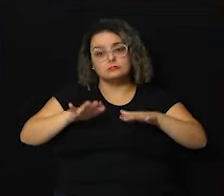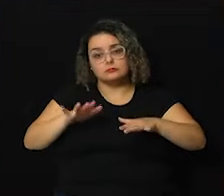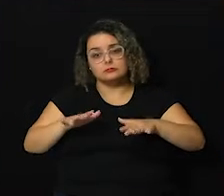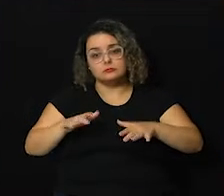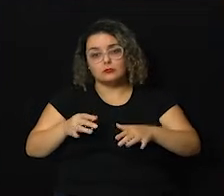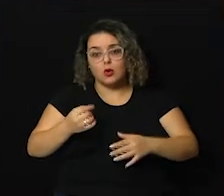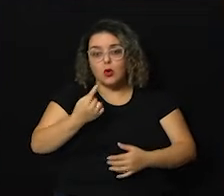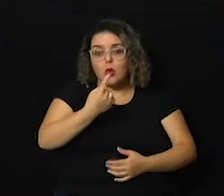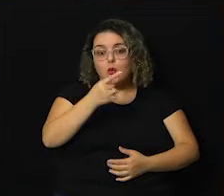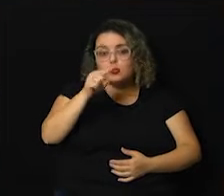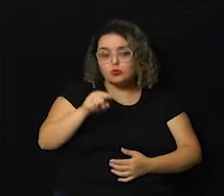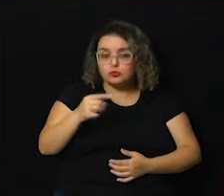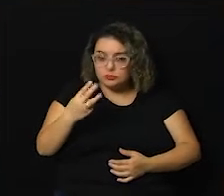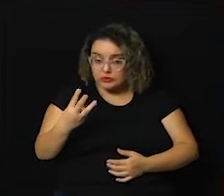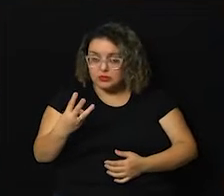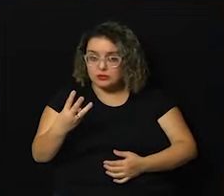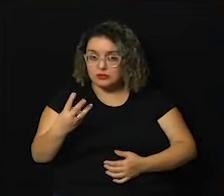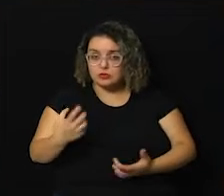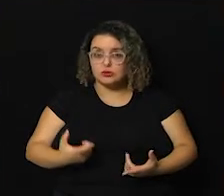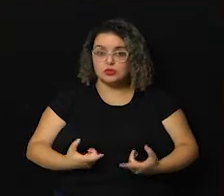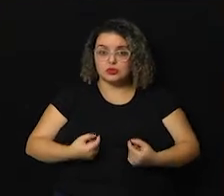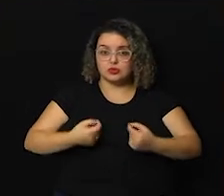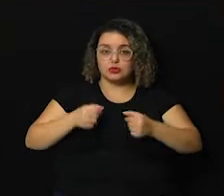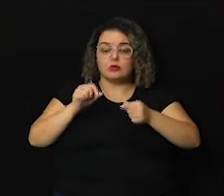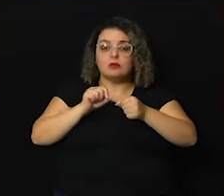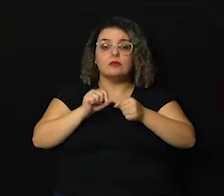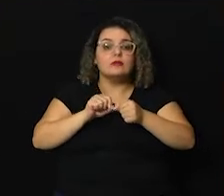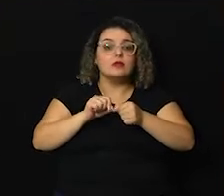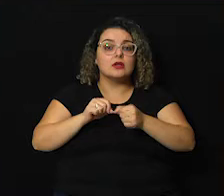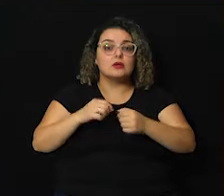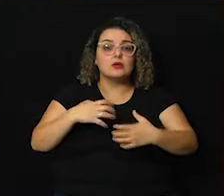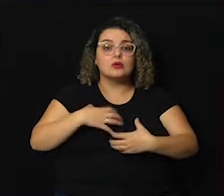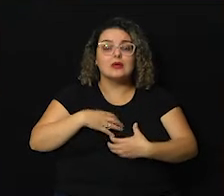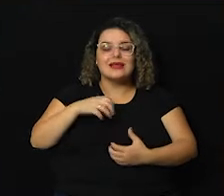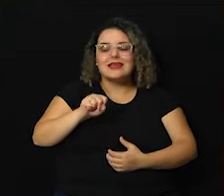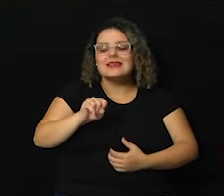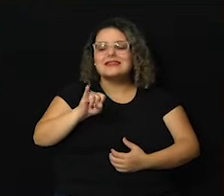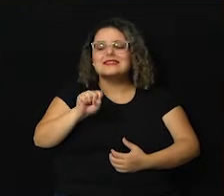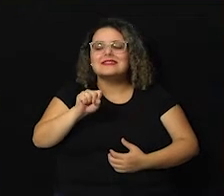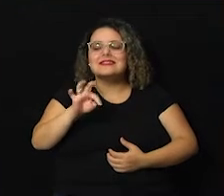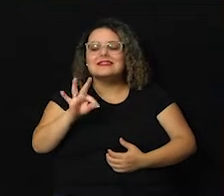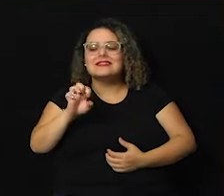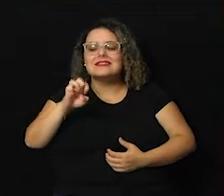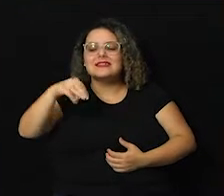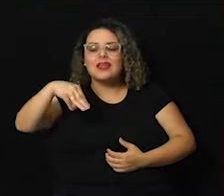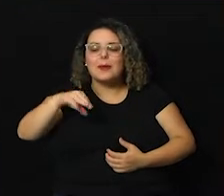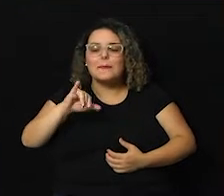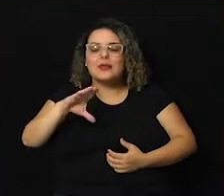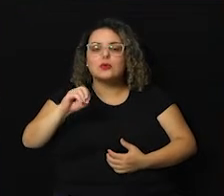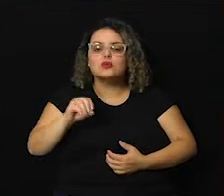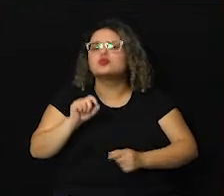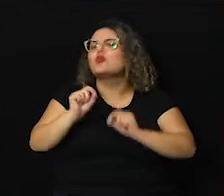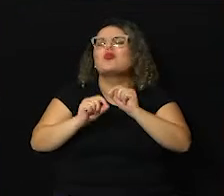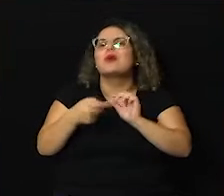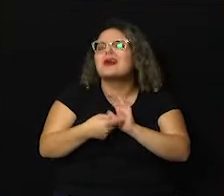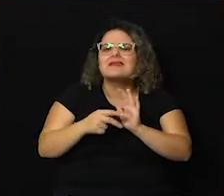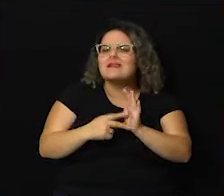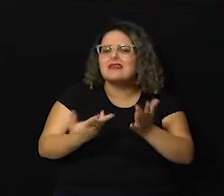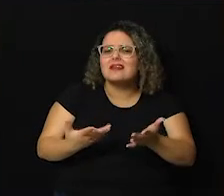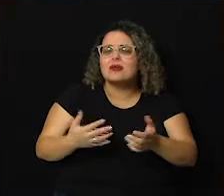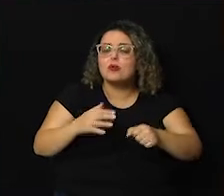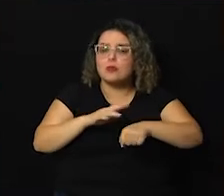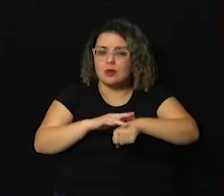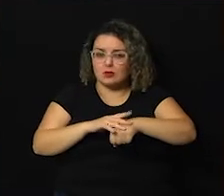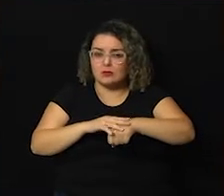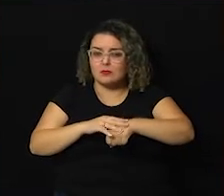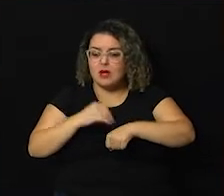eu diria pelo menos um terço dos casos, o diagnóstico é feito por sintomas sistêmicos. O que é isso? Quando a doença é